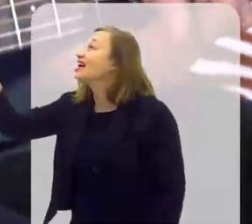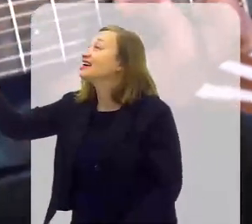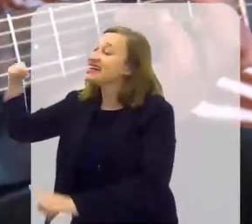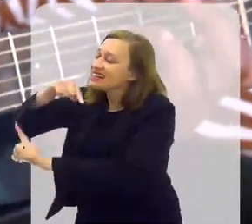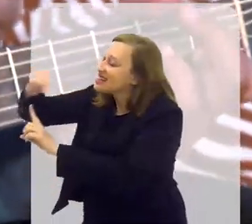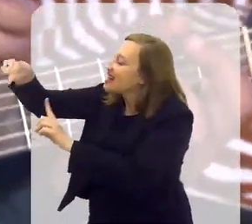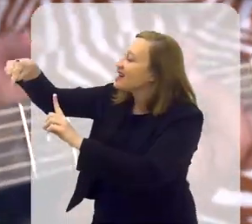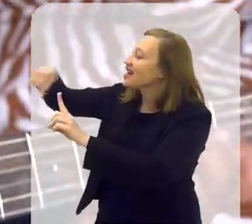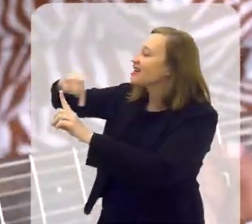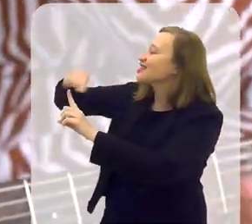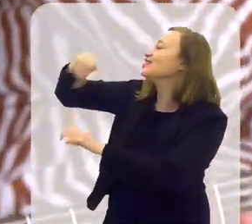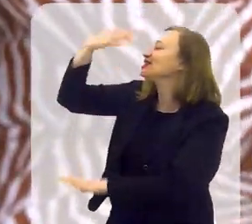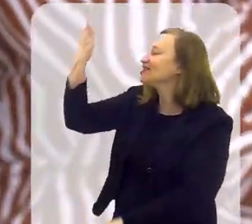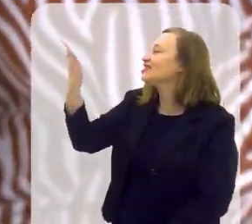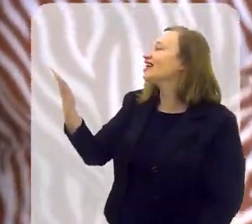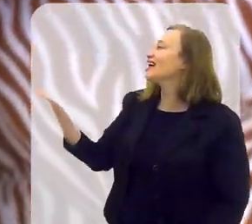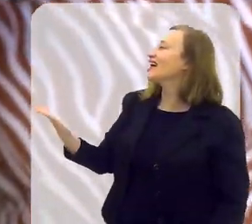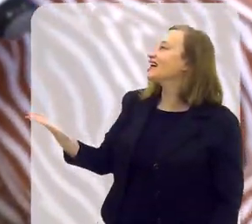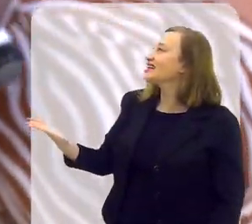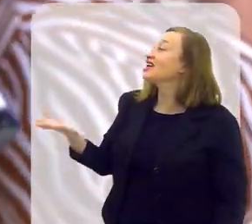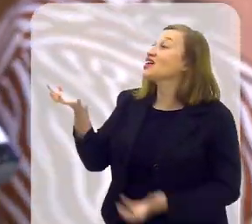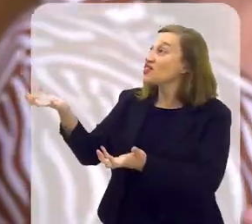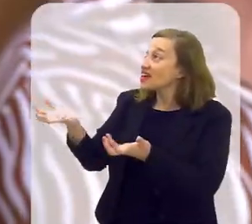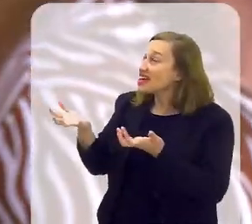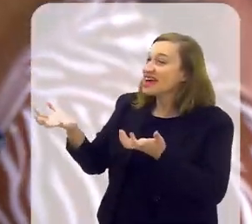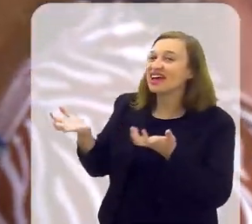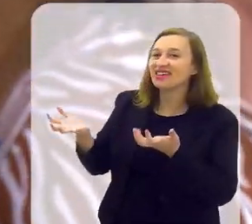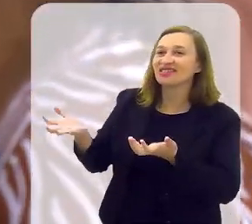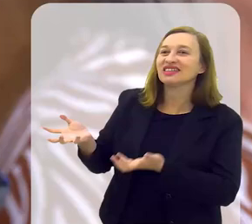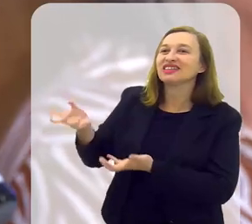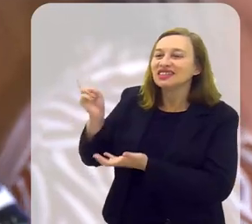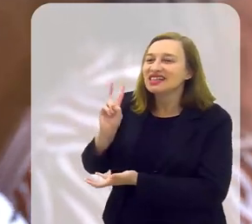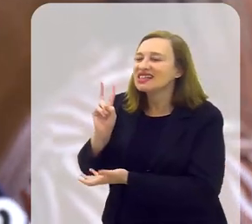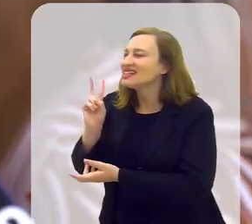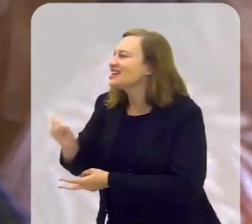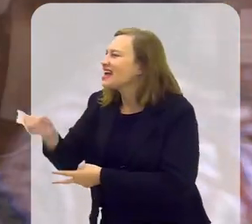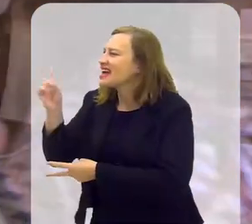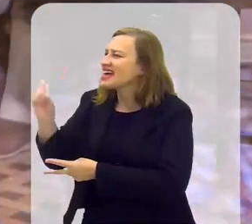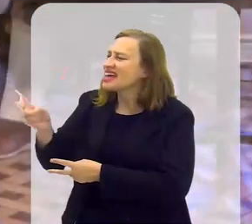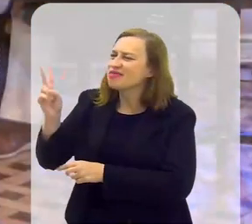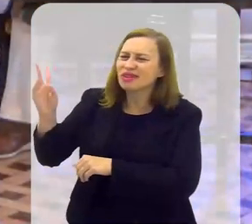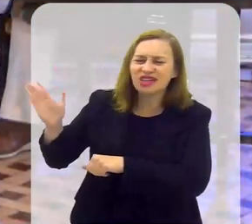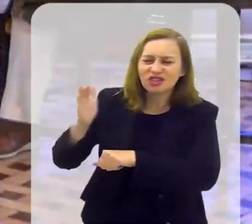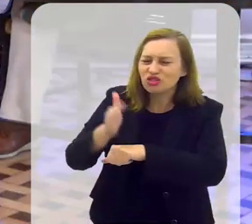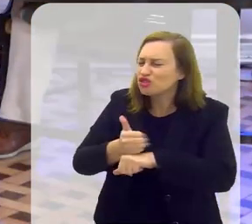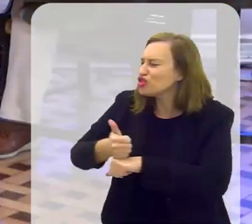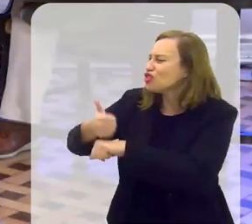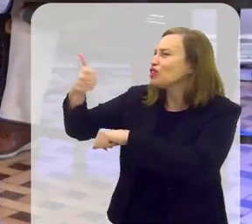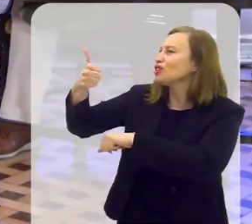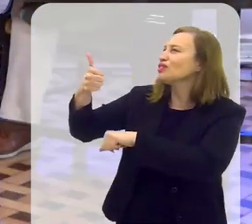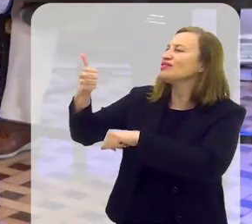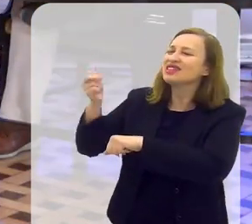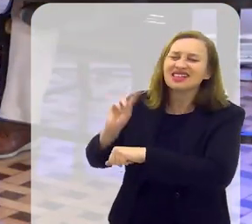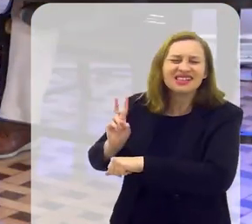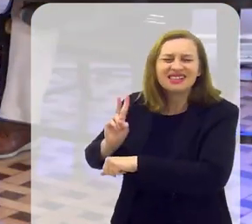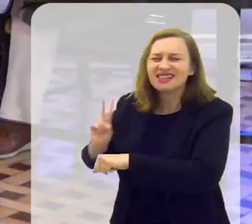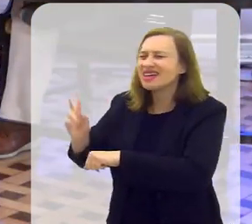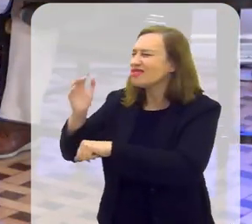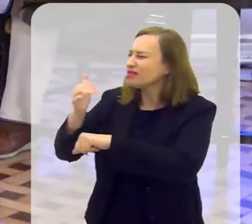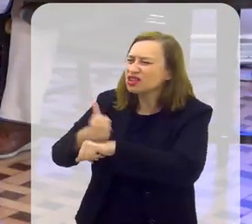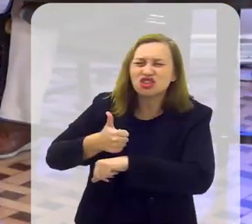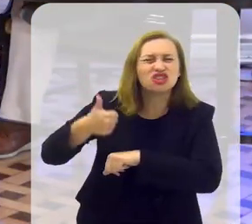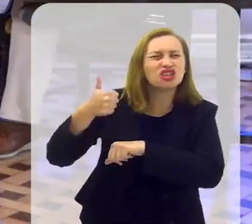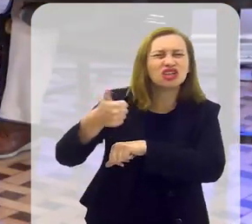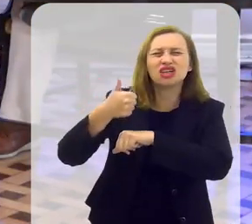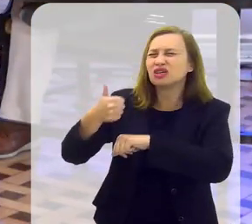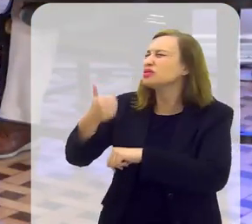santo tu és Para Sempre tu és digno Para Sempre